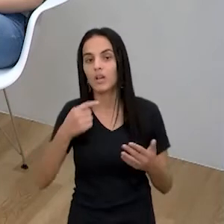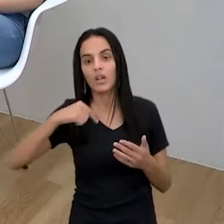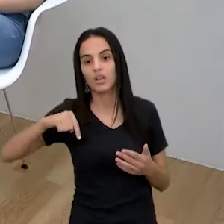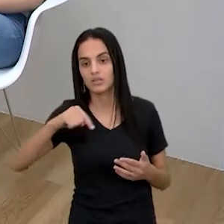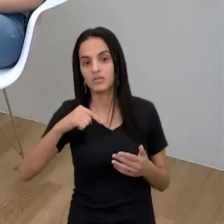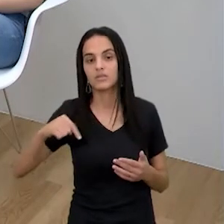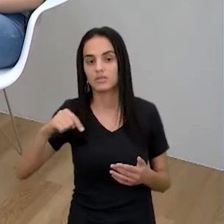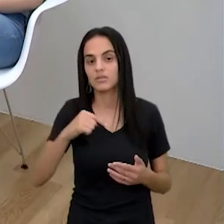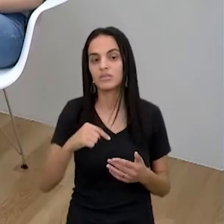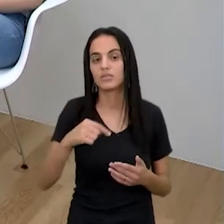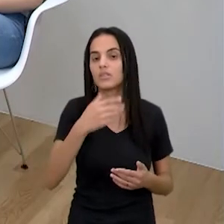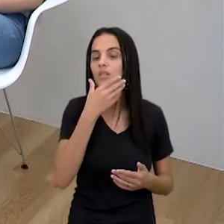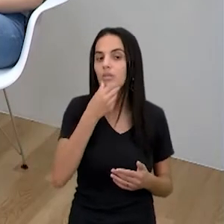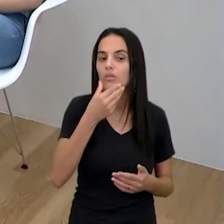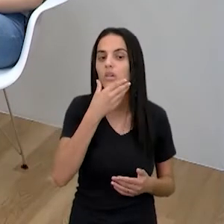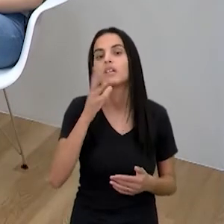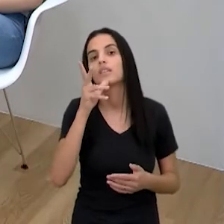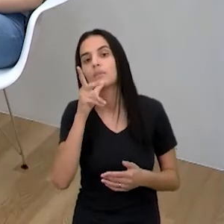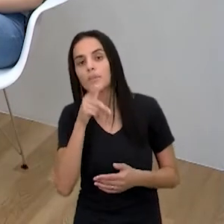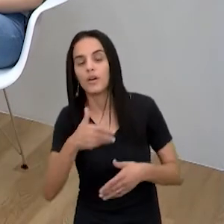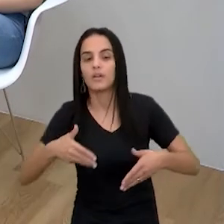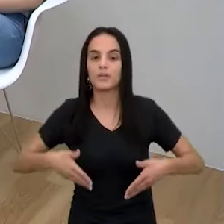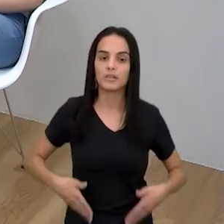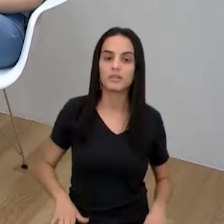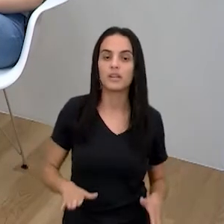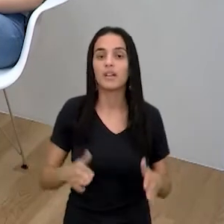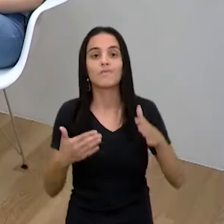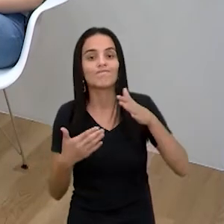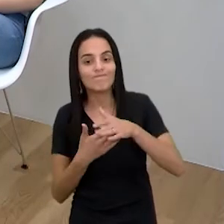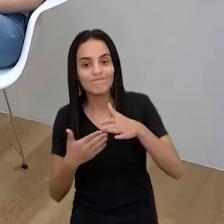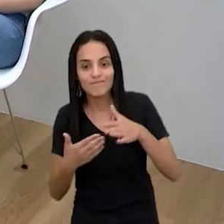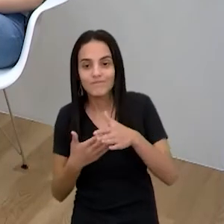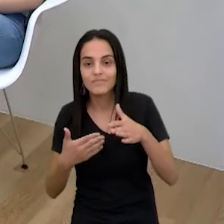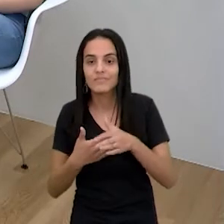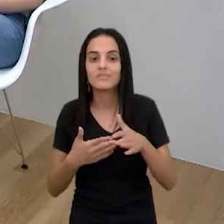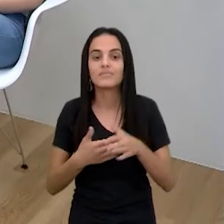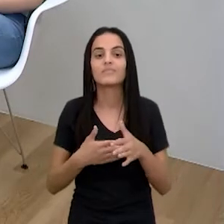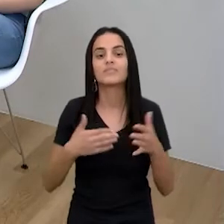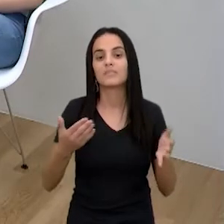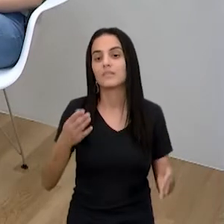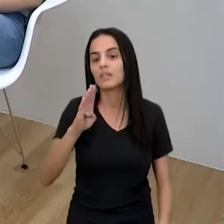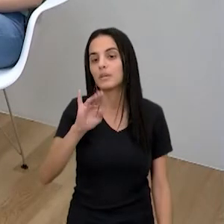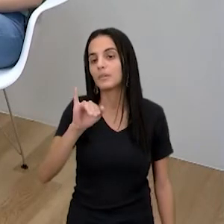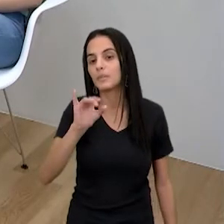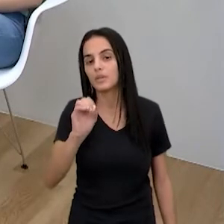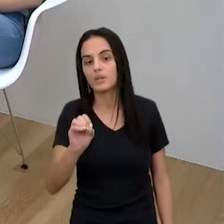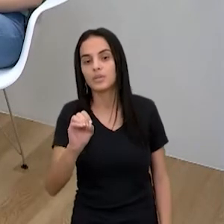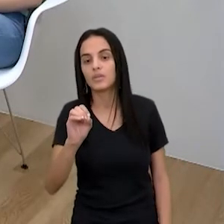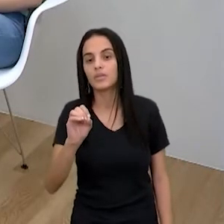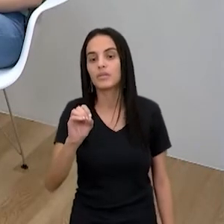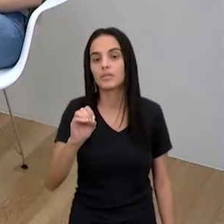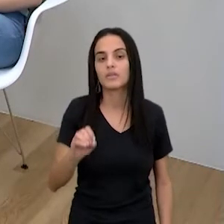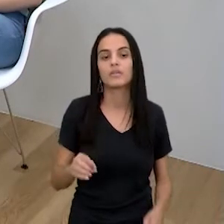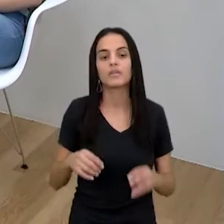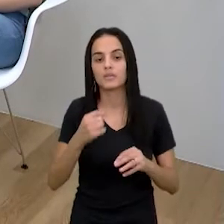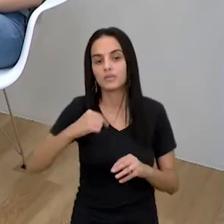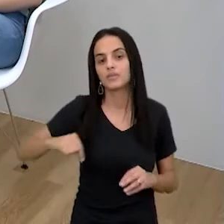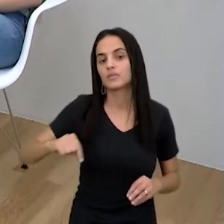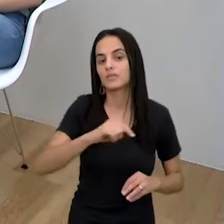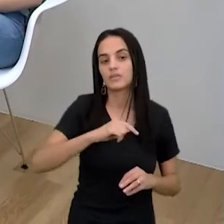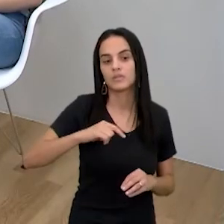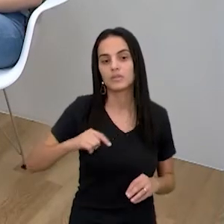de instrumentos. Então, à medida que os hominídeos vão realmente criando lá os seus instrumentos de